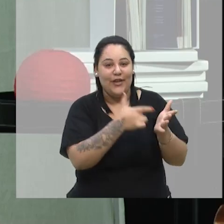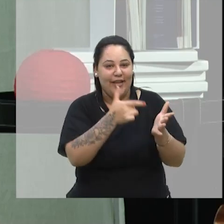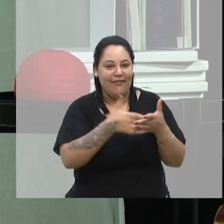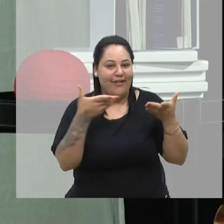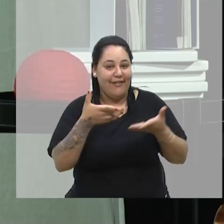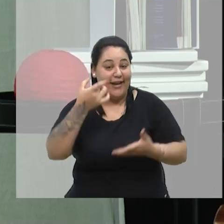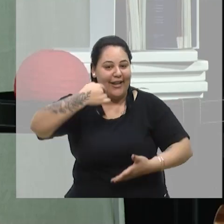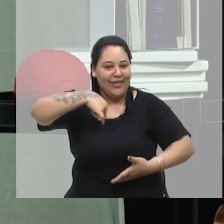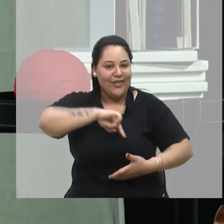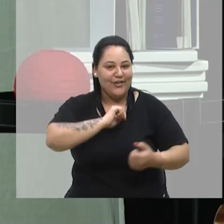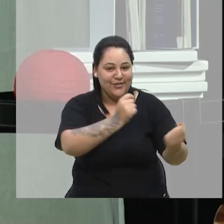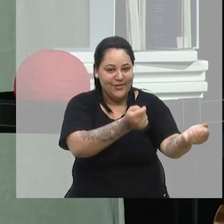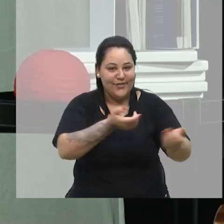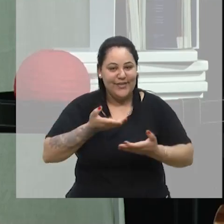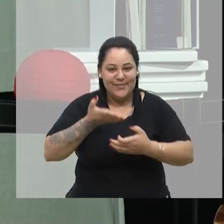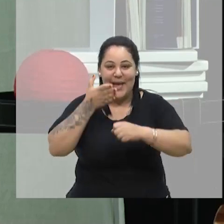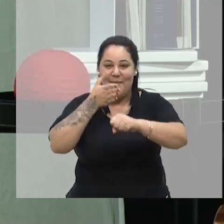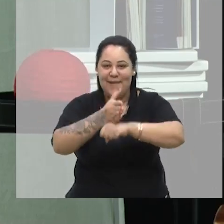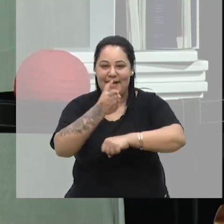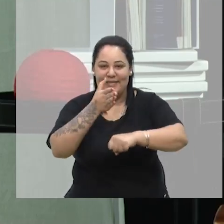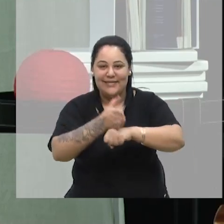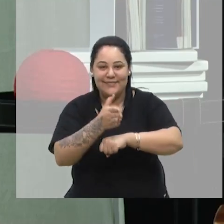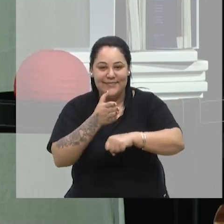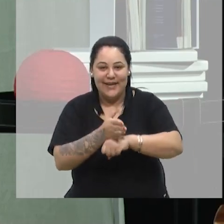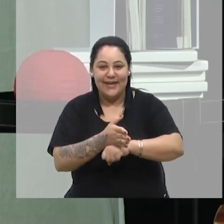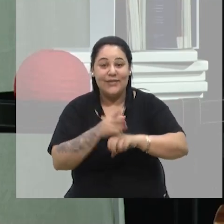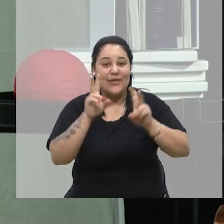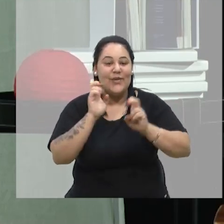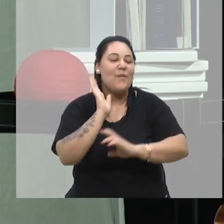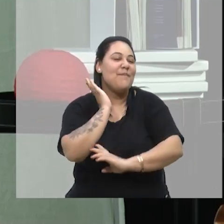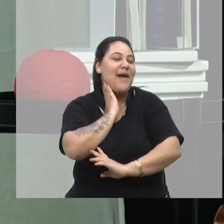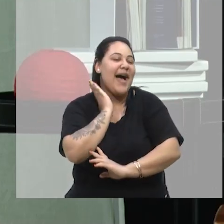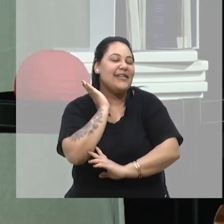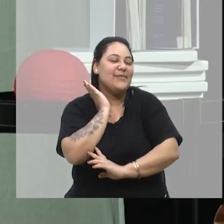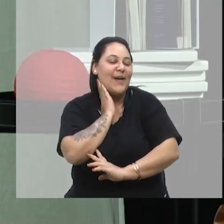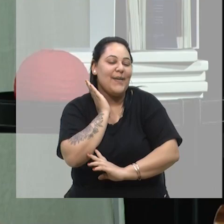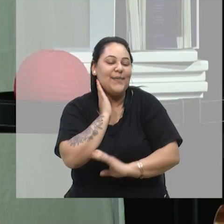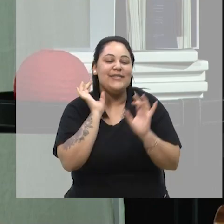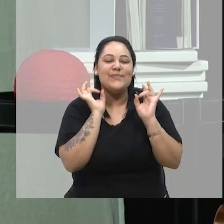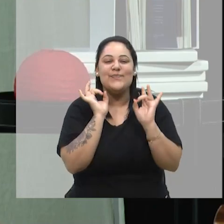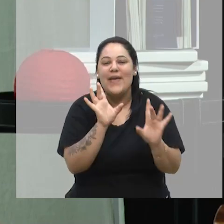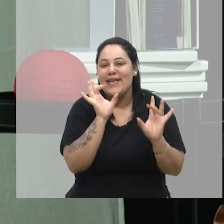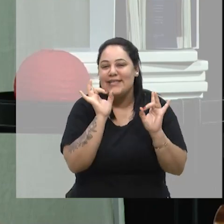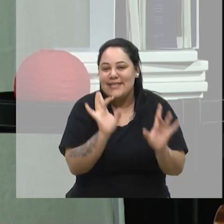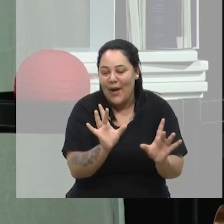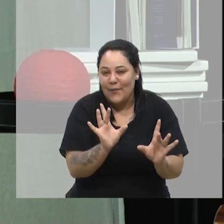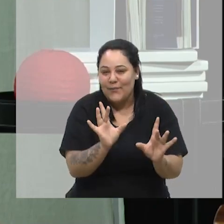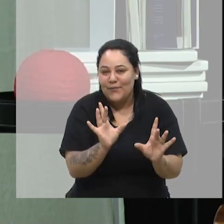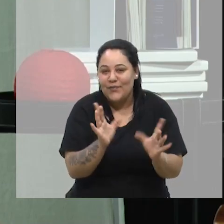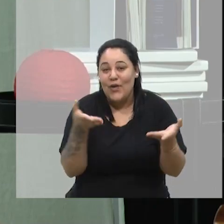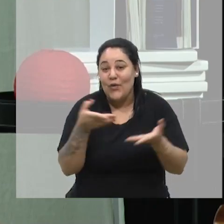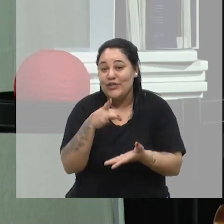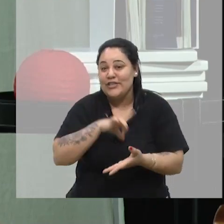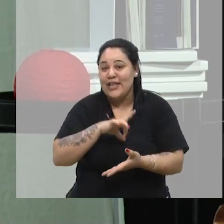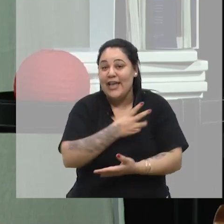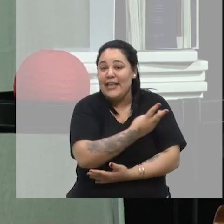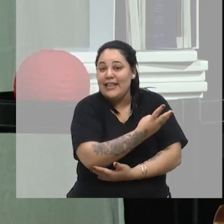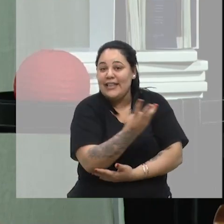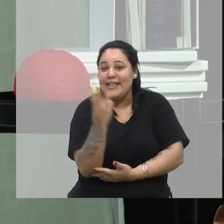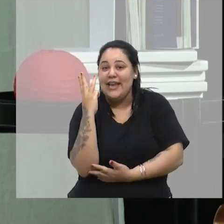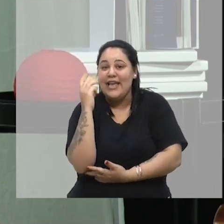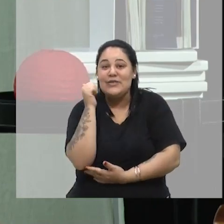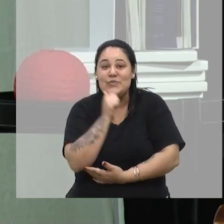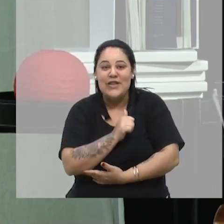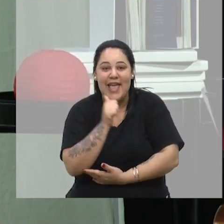nós te convidamos a entrar no clima também com um bate-papo muito especial. Nós estamos recebendo as convidadas, a